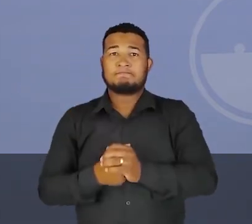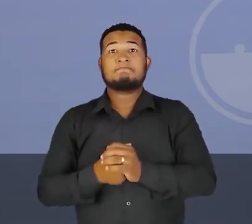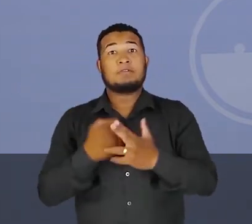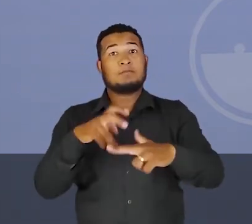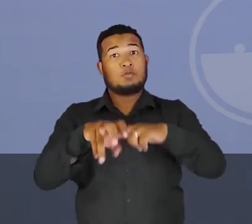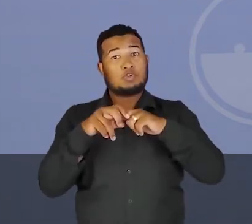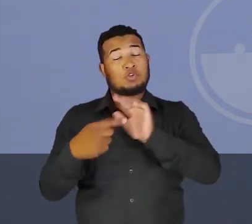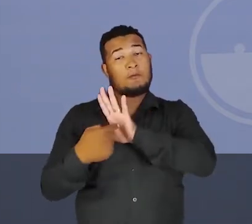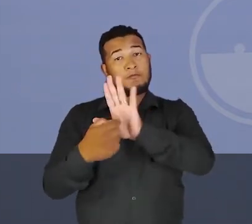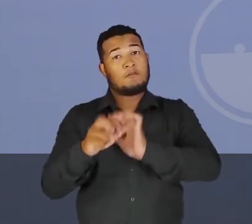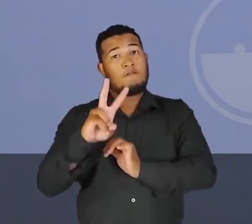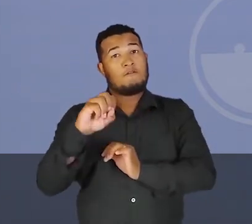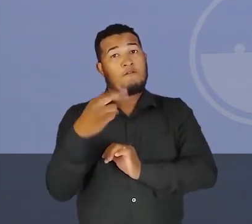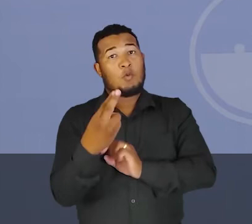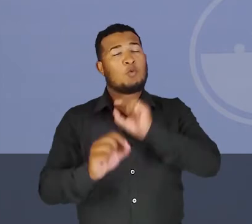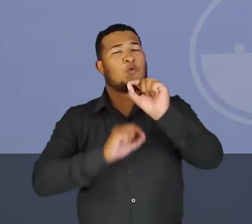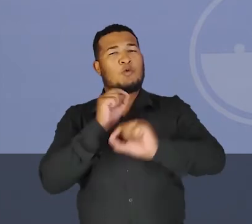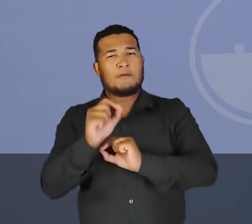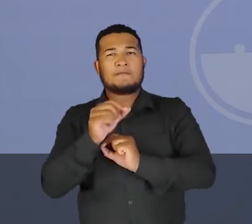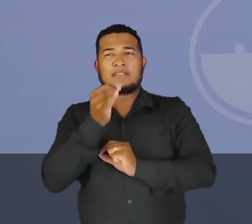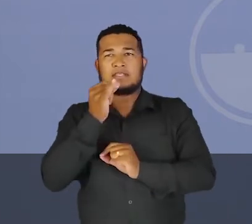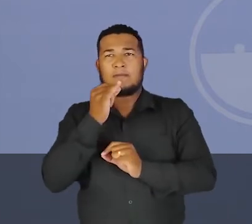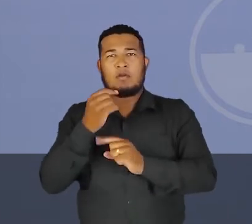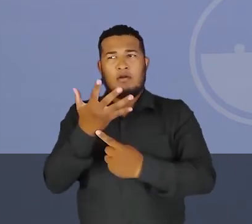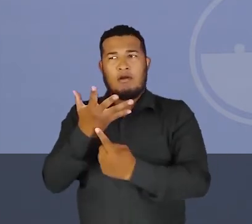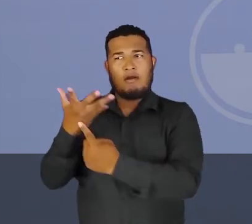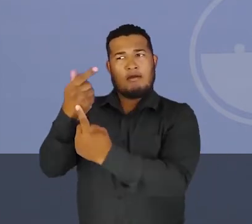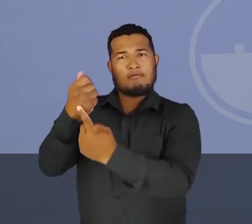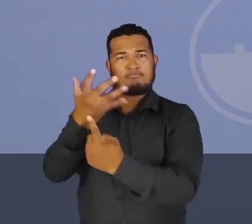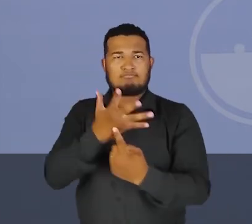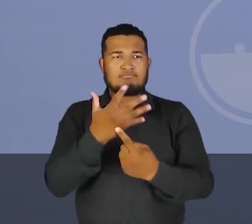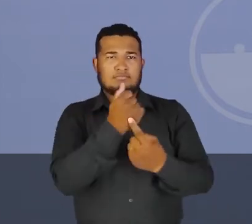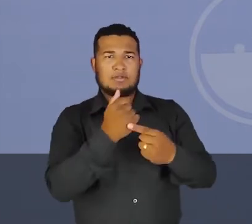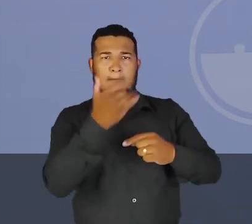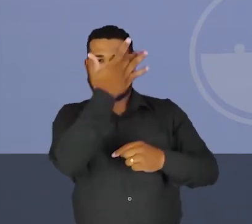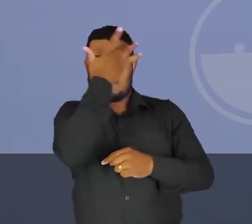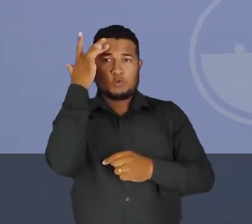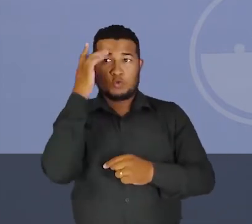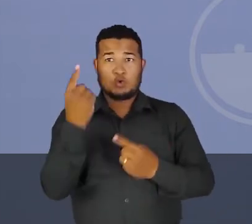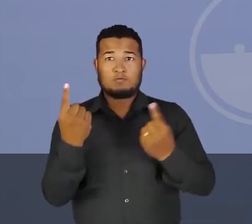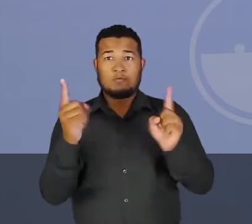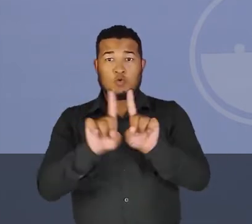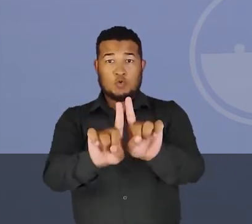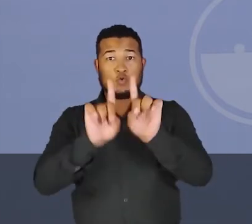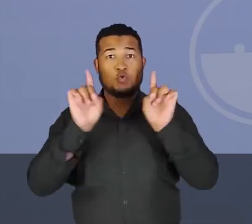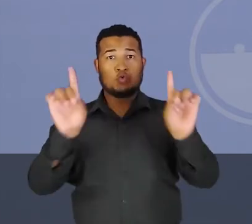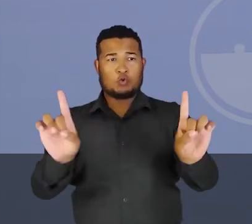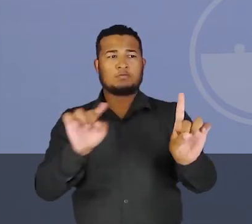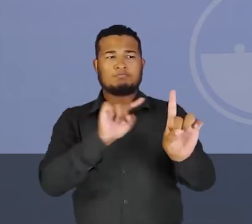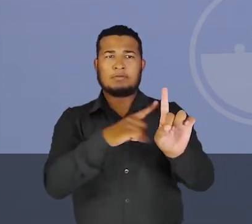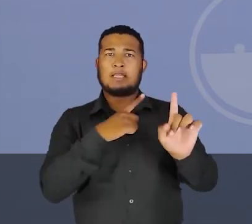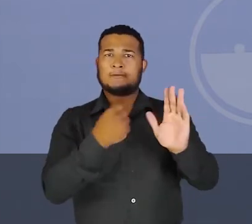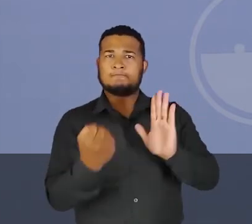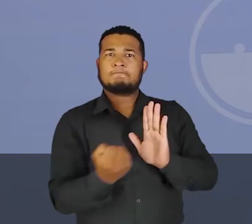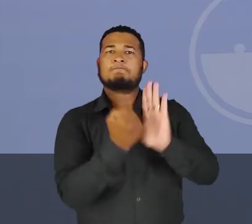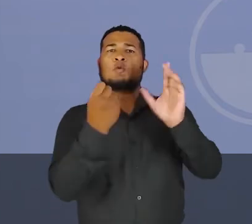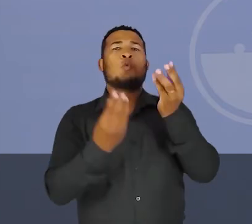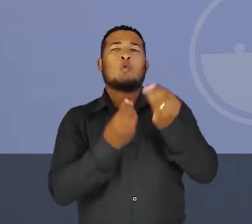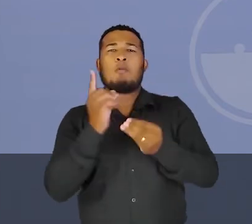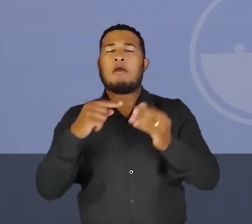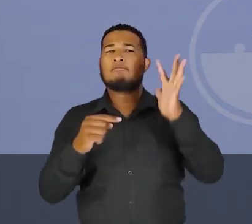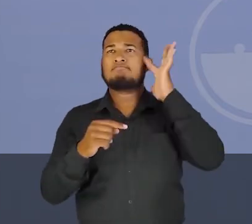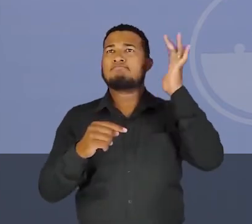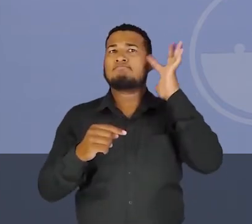vocês dois trabalhos, dois artistas bem significativos nesse processo, né, de problematizar